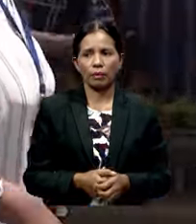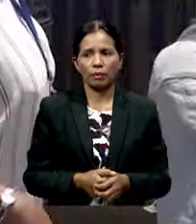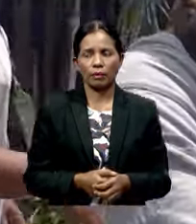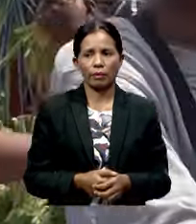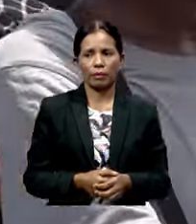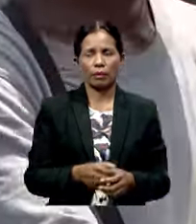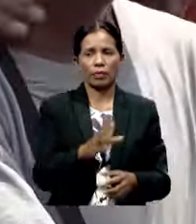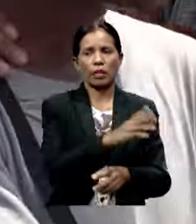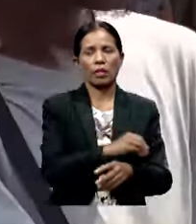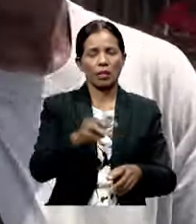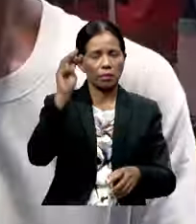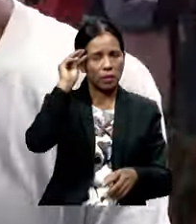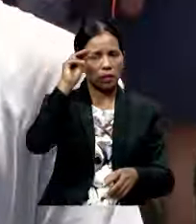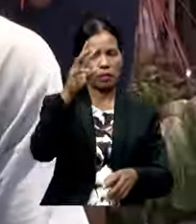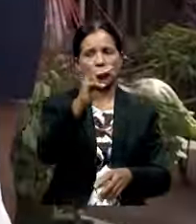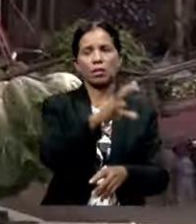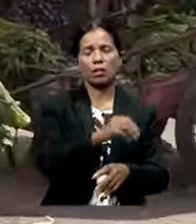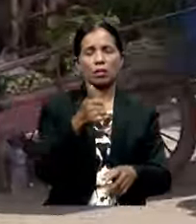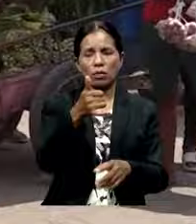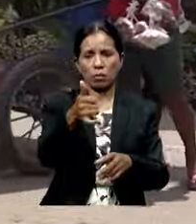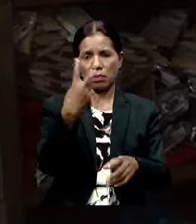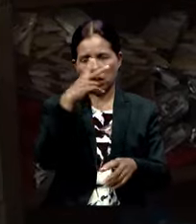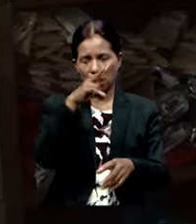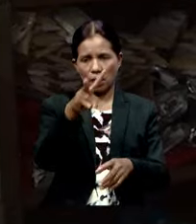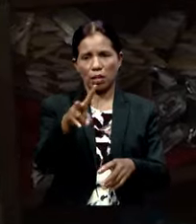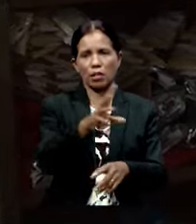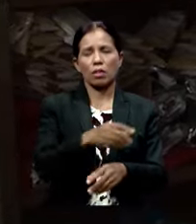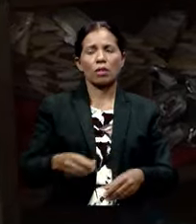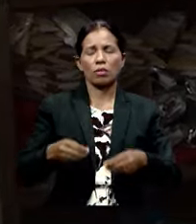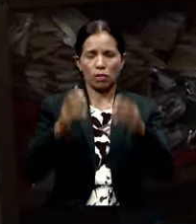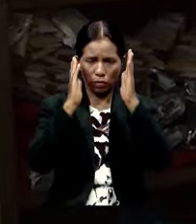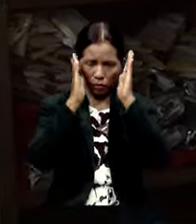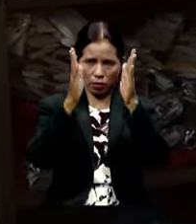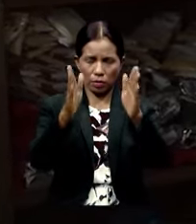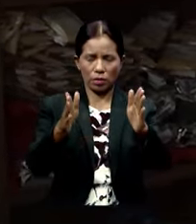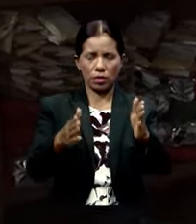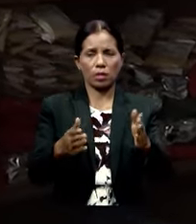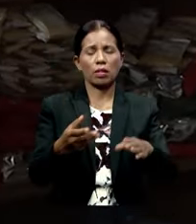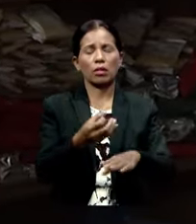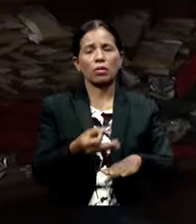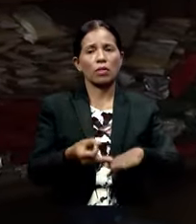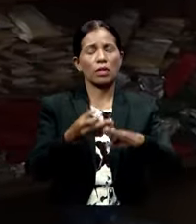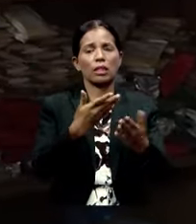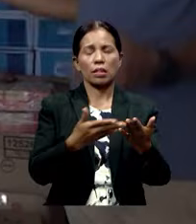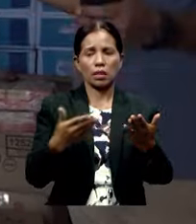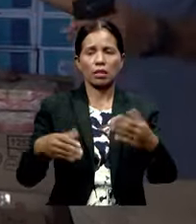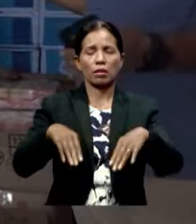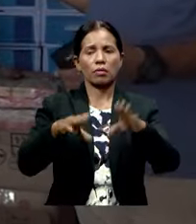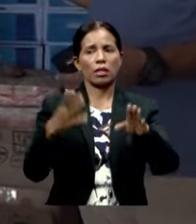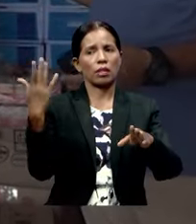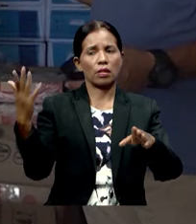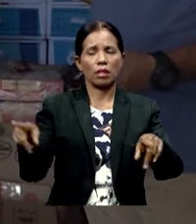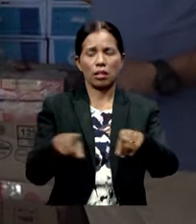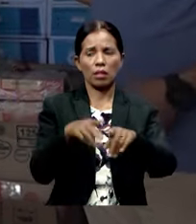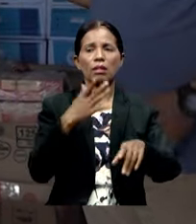Inspeção do ministro do Comércio e Indústria, Felipe Nino Pereira, Halone, foca ali o preço de samba necessidade básica, Sira, nessa